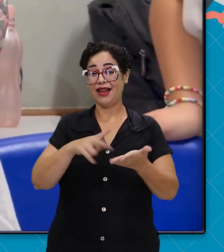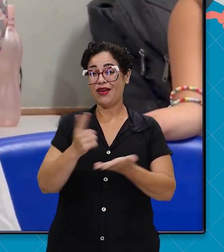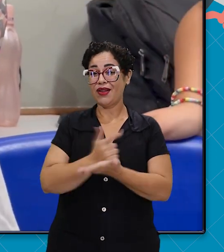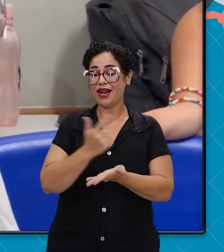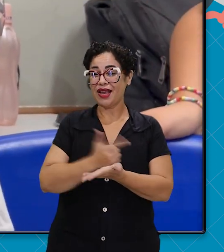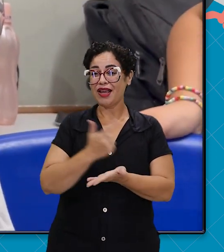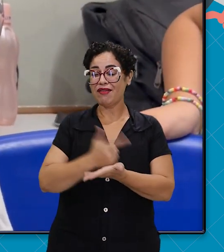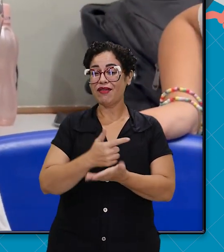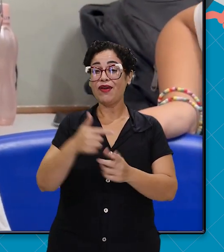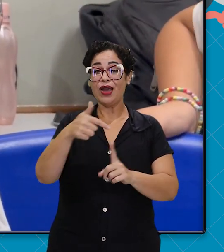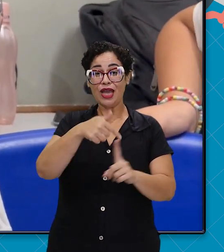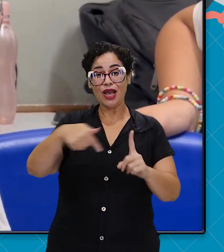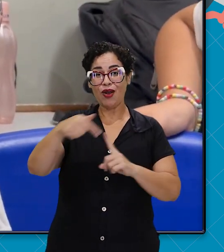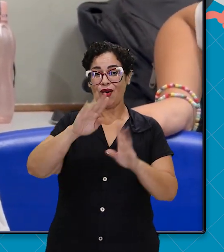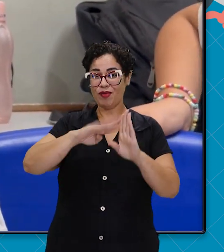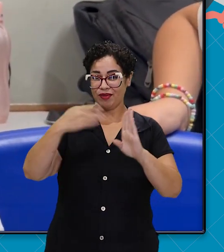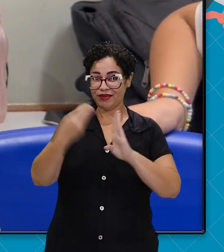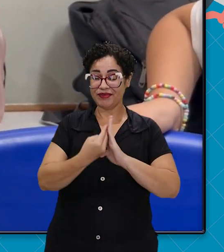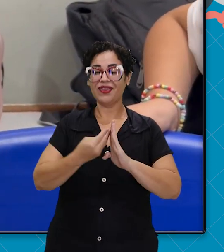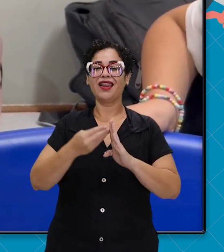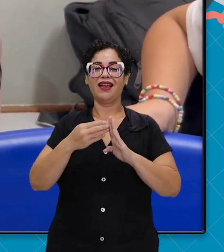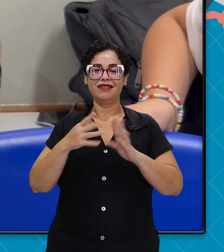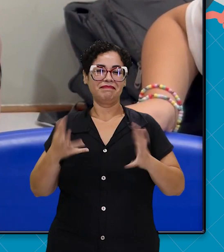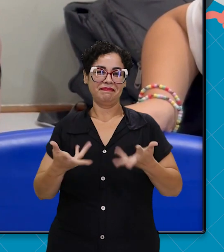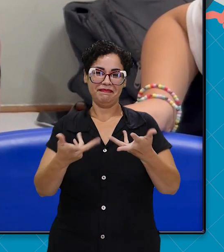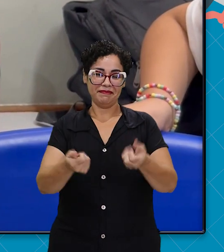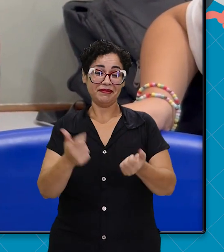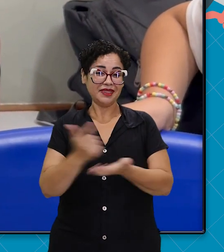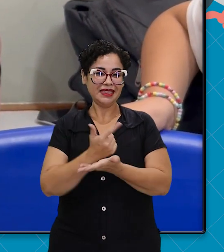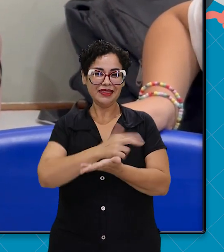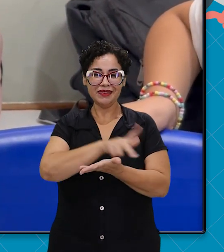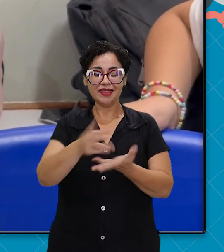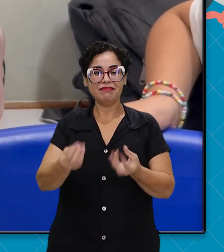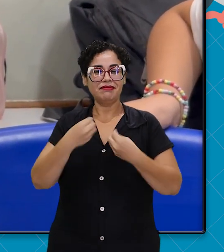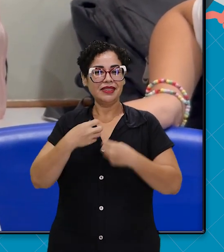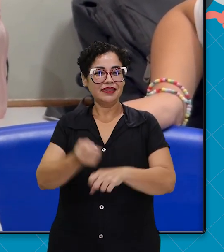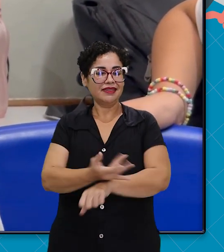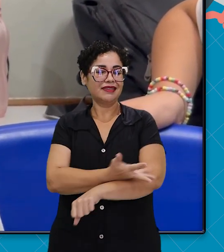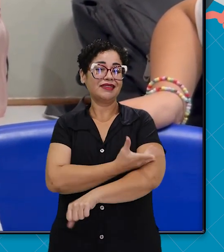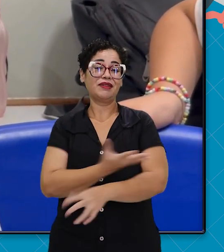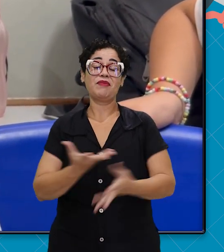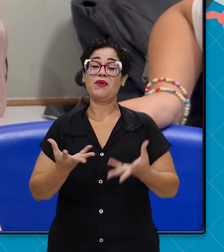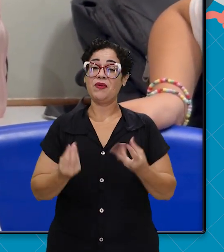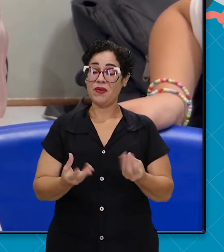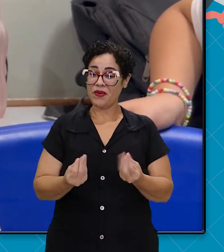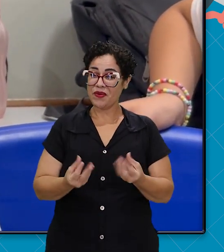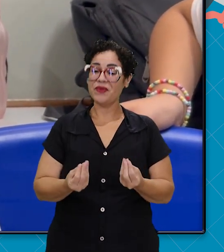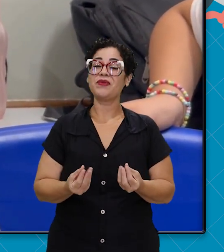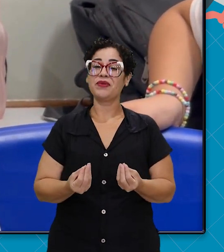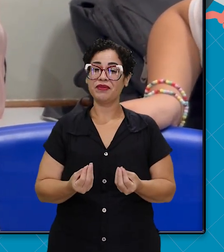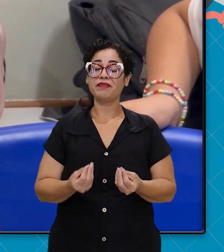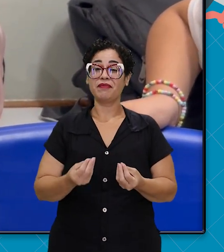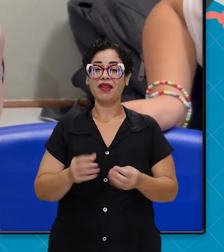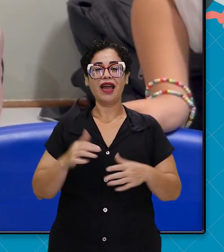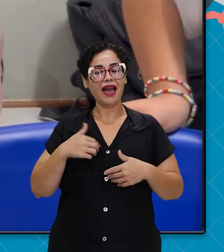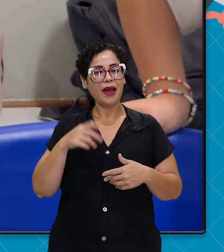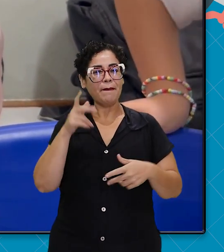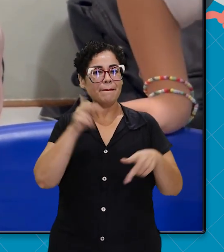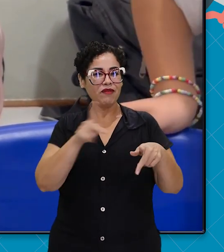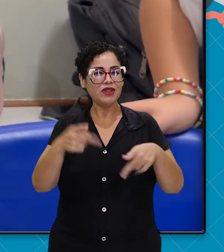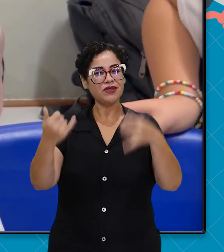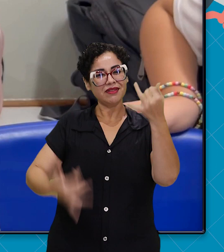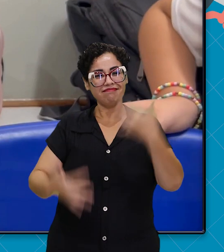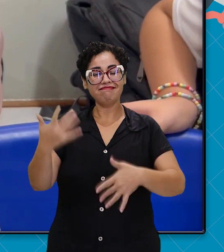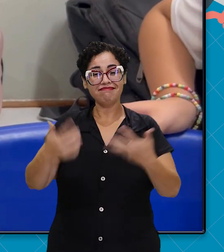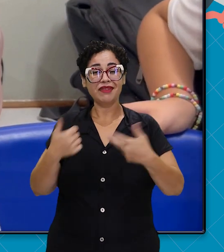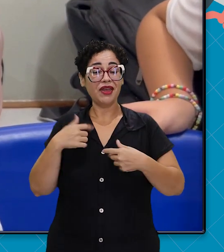Encantado. Esses livros me comoveram muito, né? E quando a tia Jussara começou a fazer isso, eu fiquei muito alegre, porque no Rio